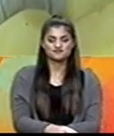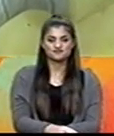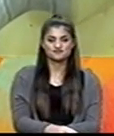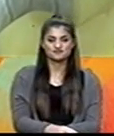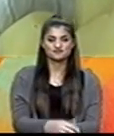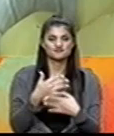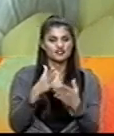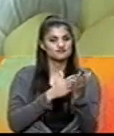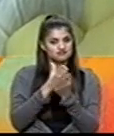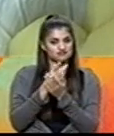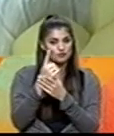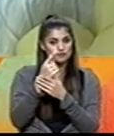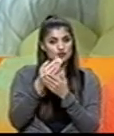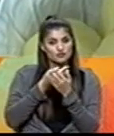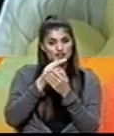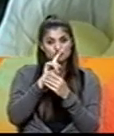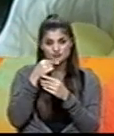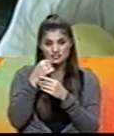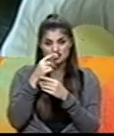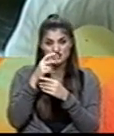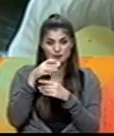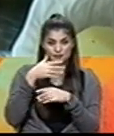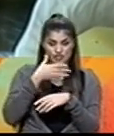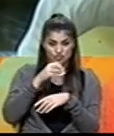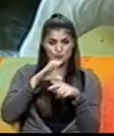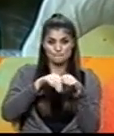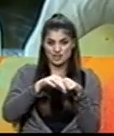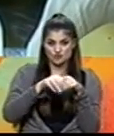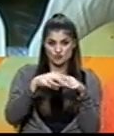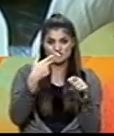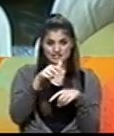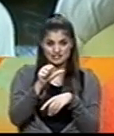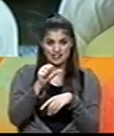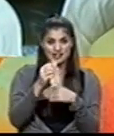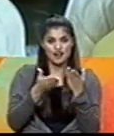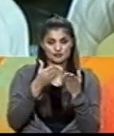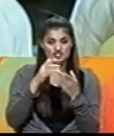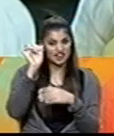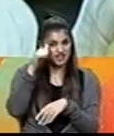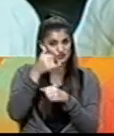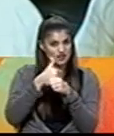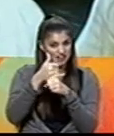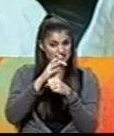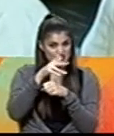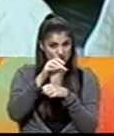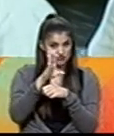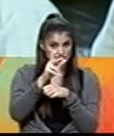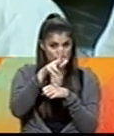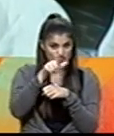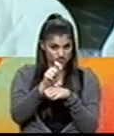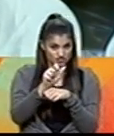Viramos a página e ainda temos uma colher de sobremesa de amido de milho, 100 gramas de queijo da Ilha de São Jorge